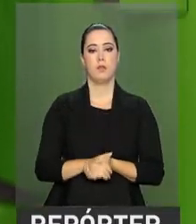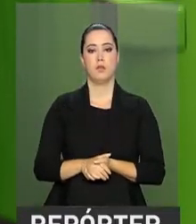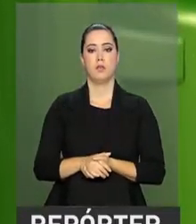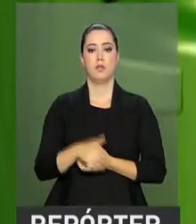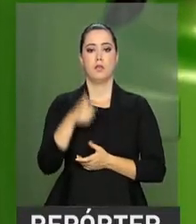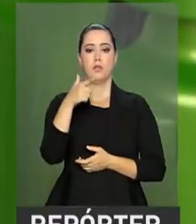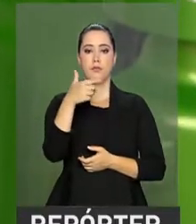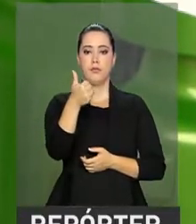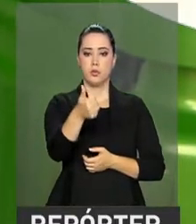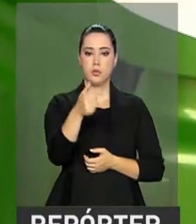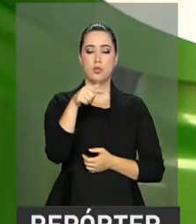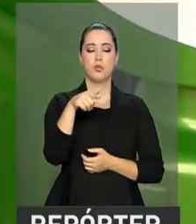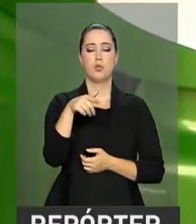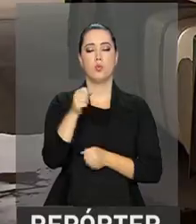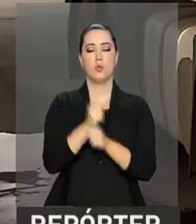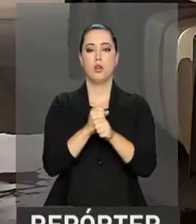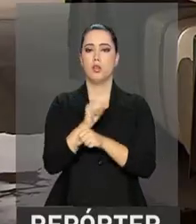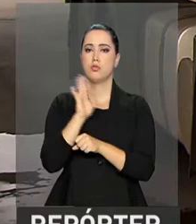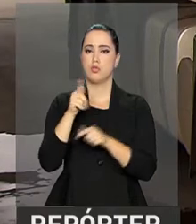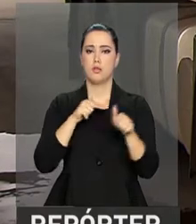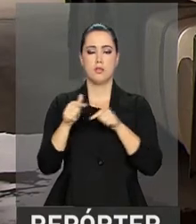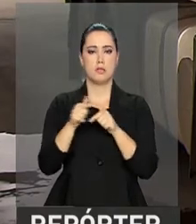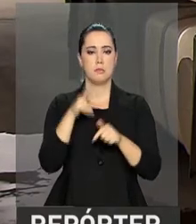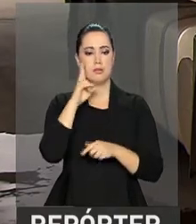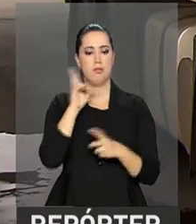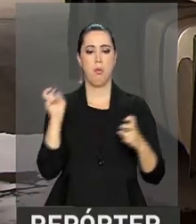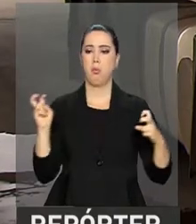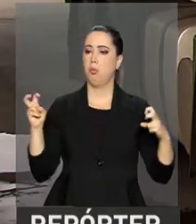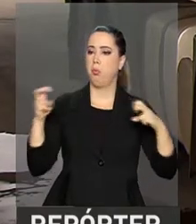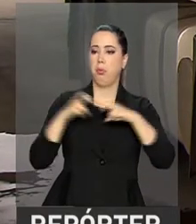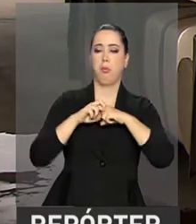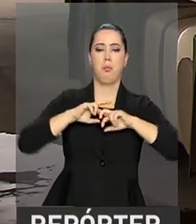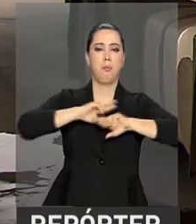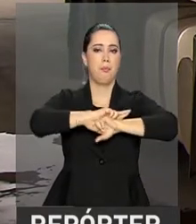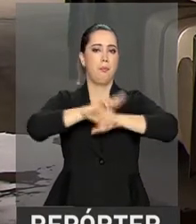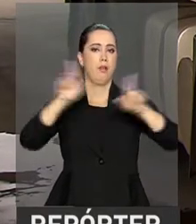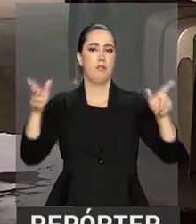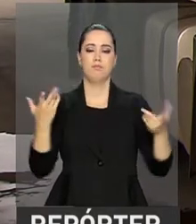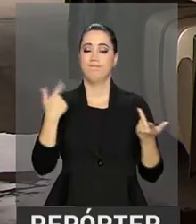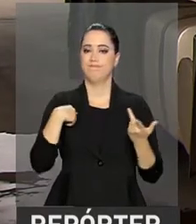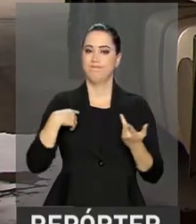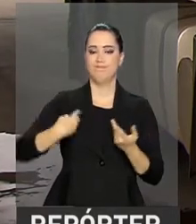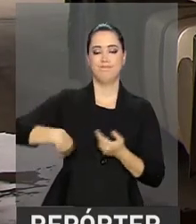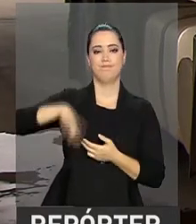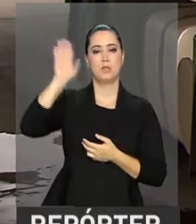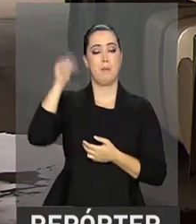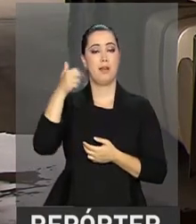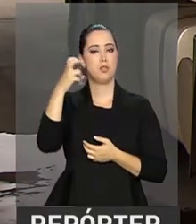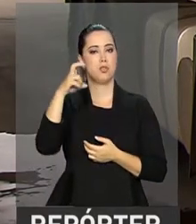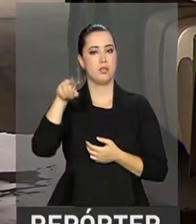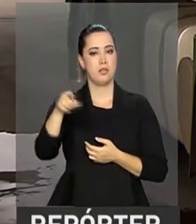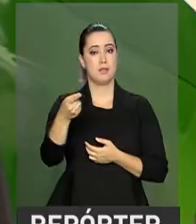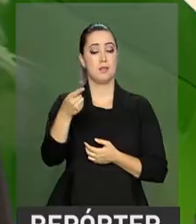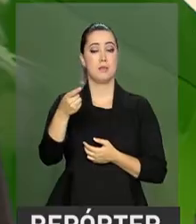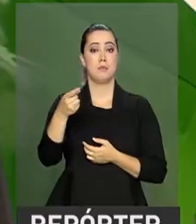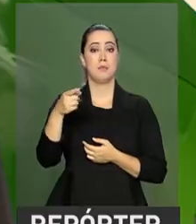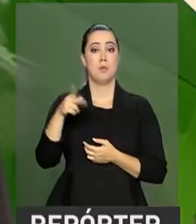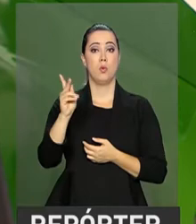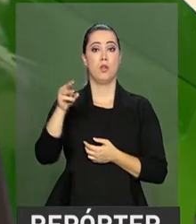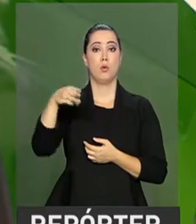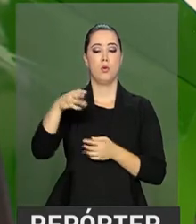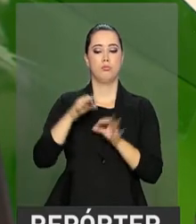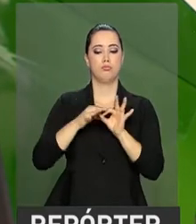um caminhão moisés já viu de tudo acidente então nem se fala ele roda cerca de 15 mil quilômetros por mês e